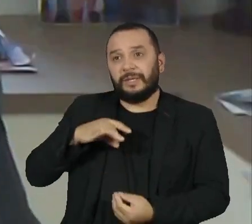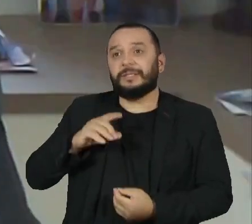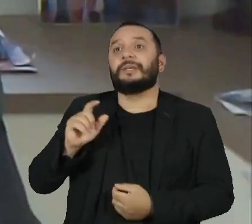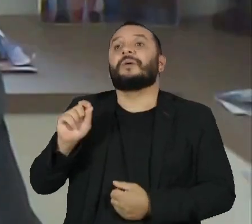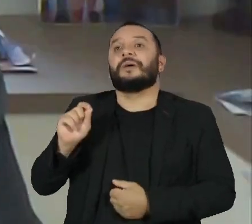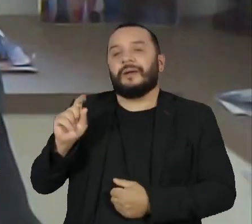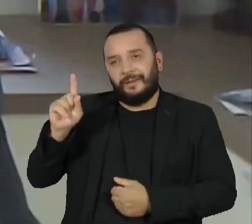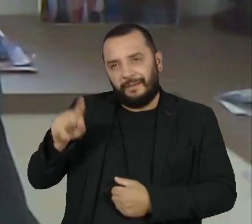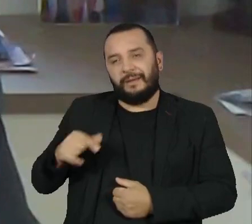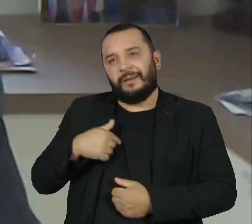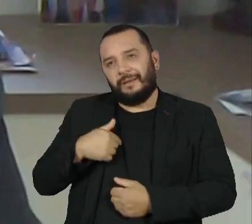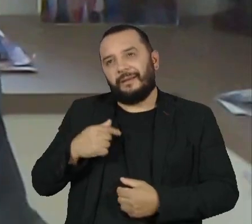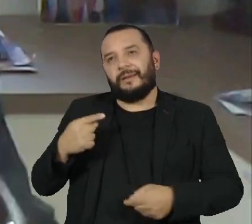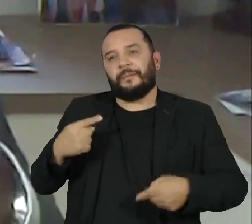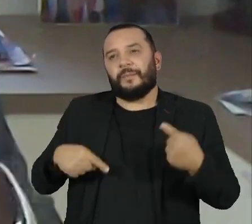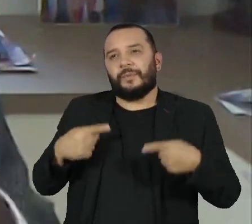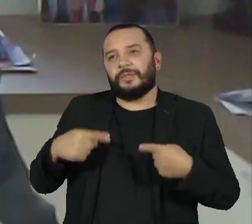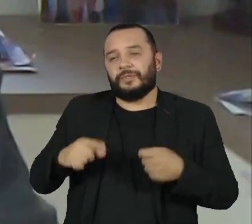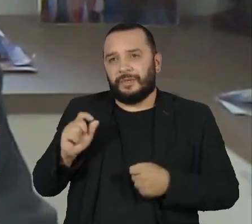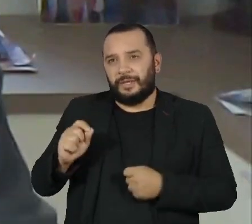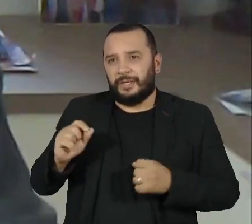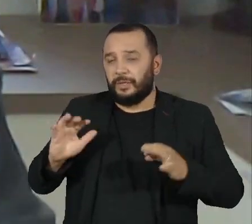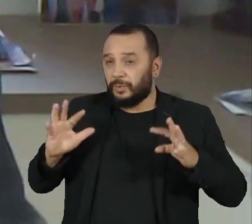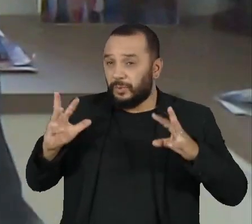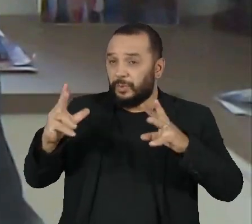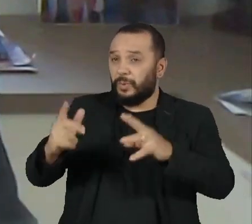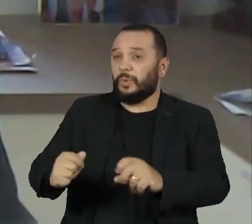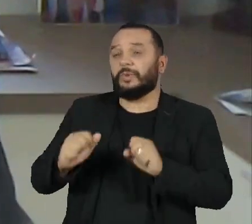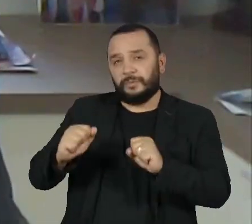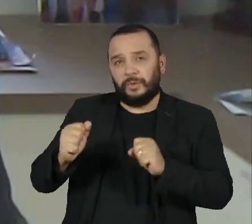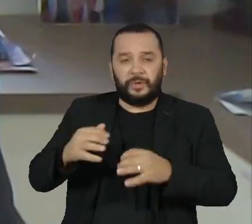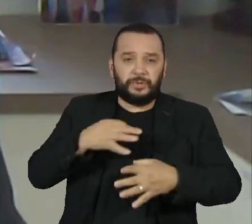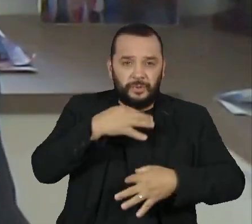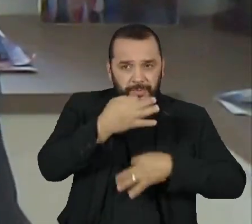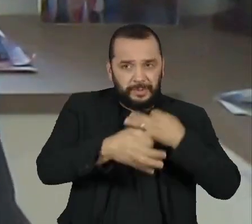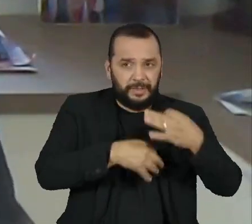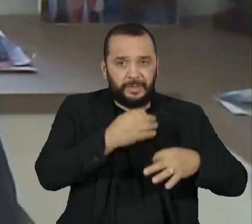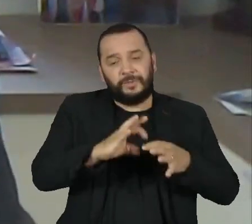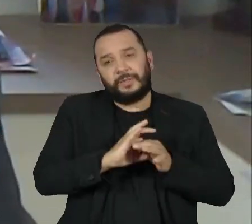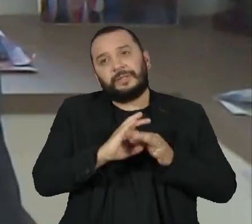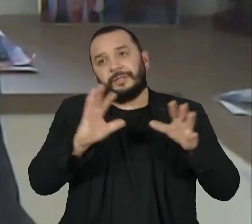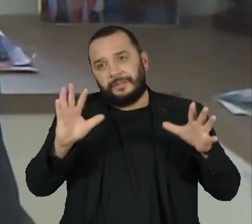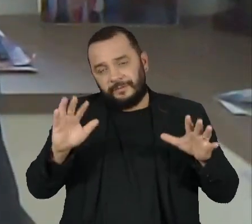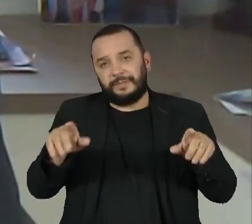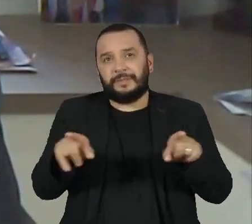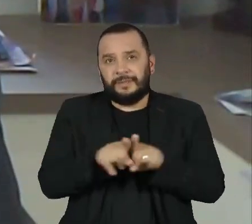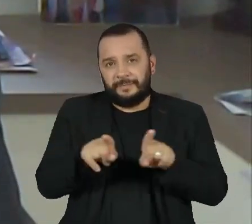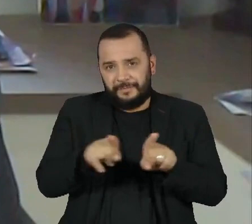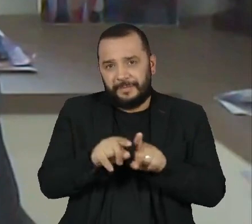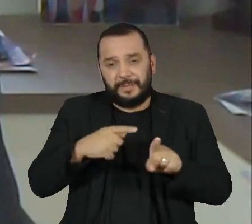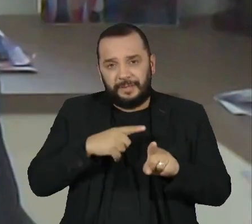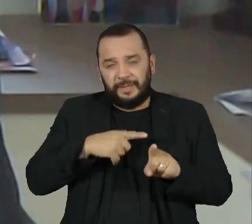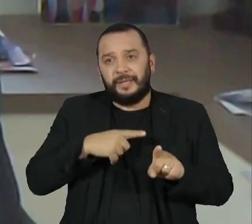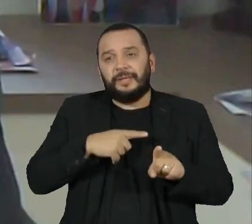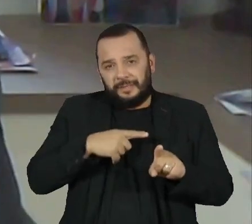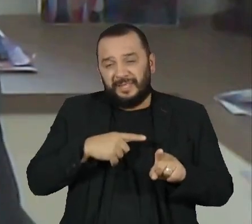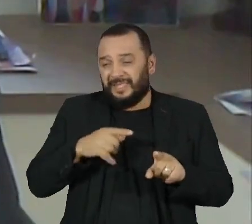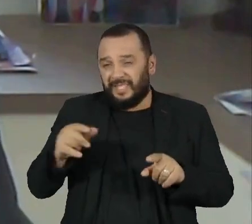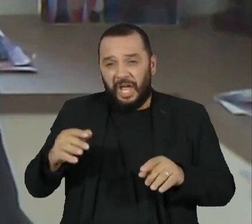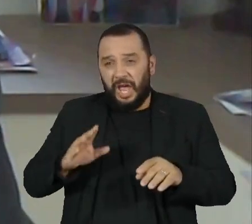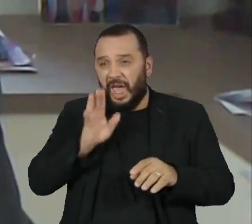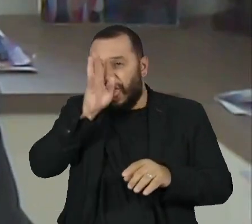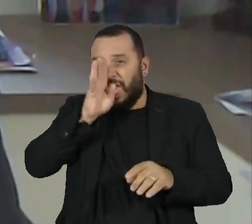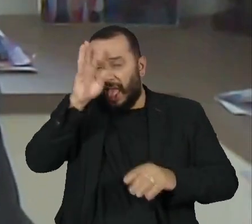sendo o de que todos podem se manifestar livremente, tal, respondem pelos abusos em situações